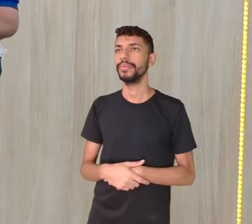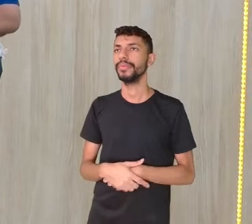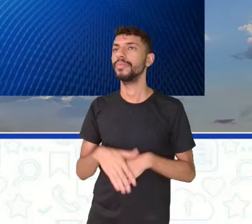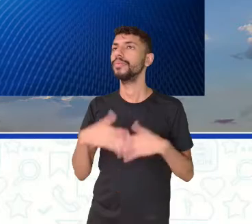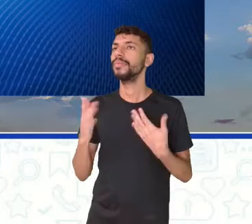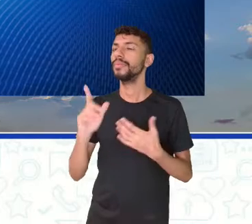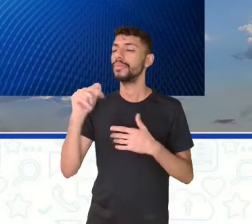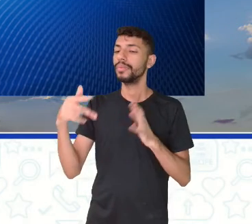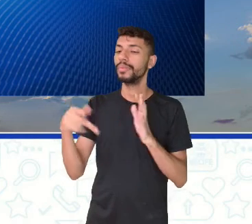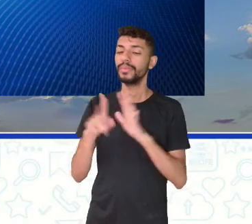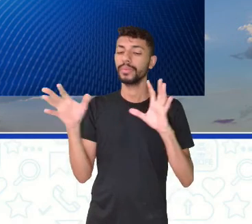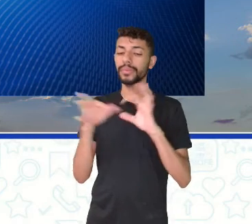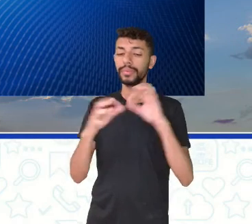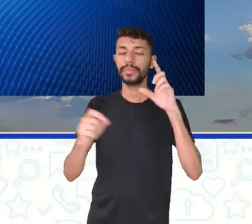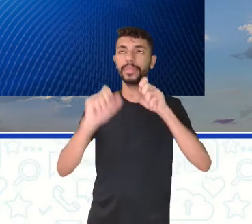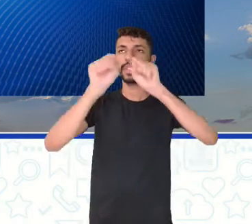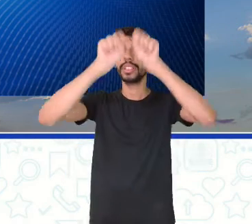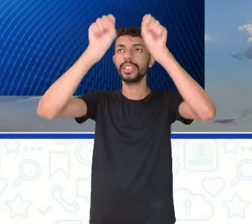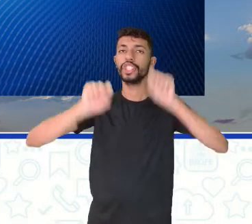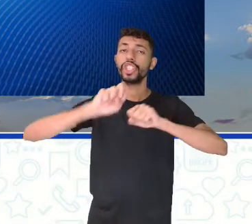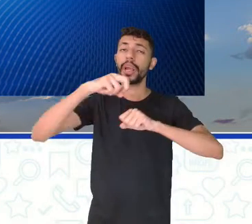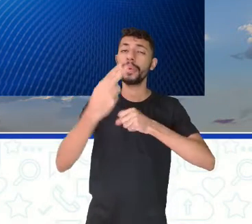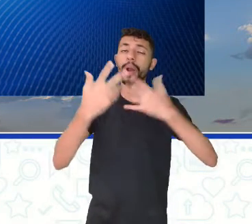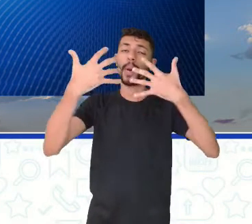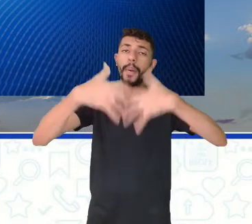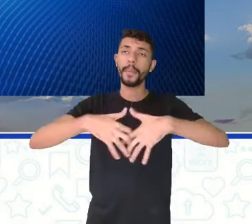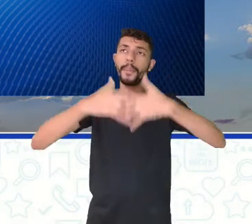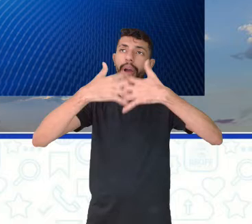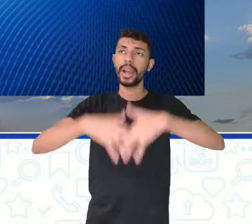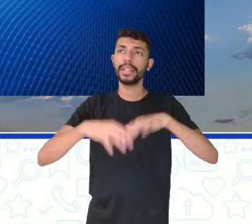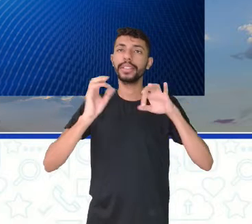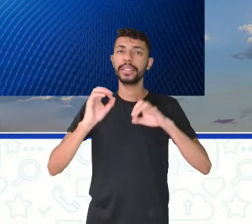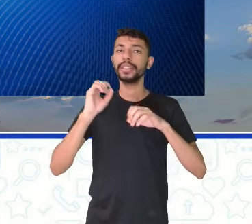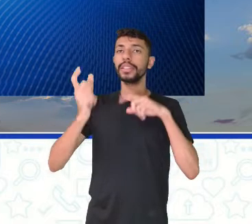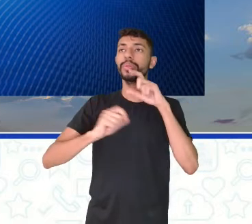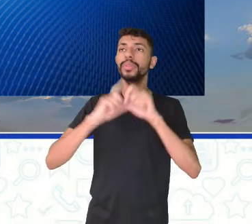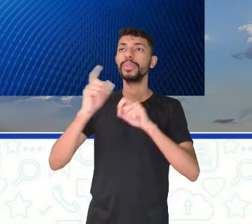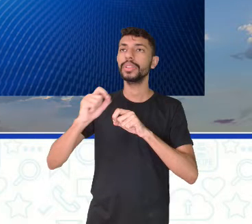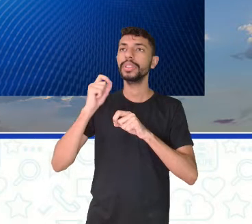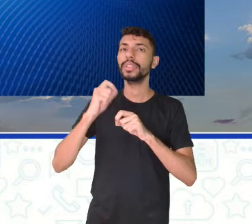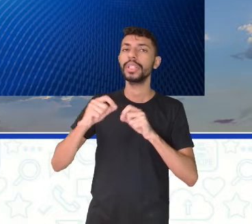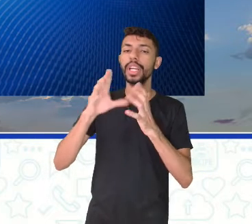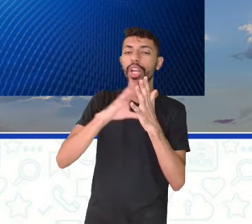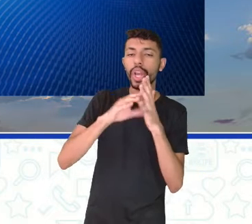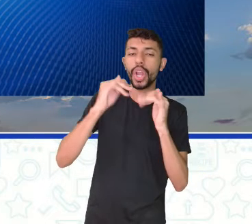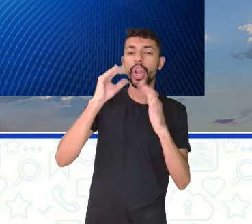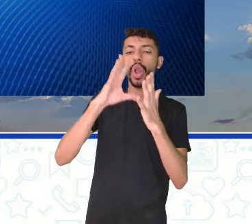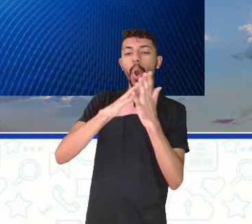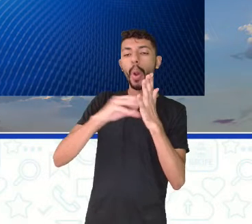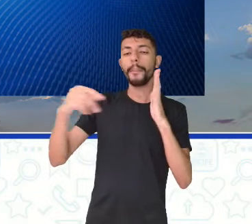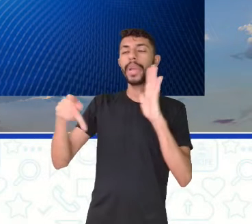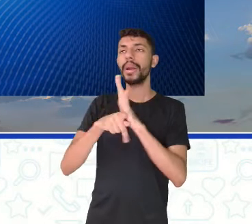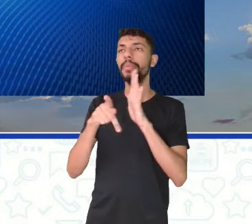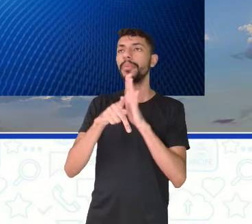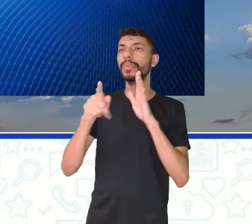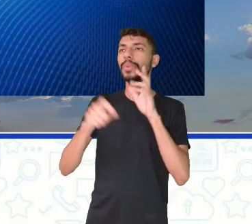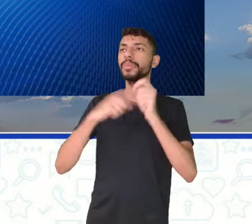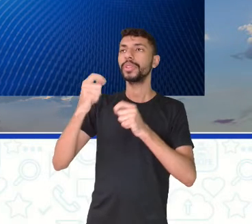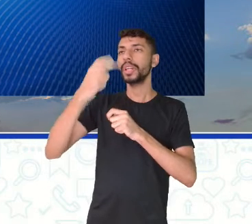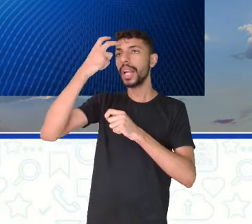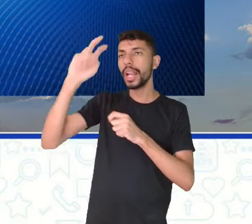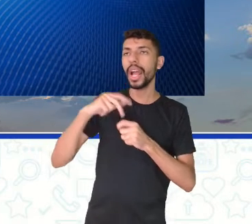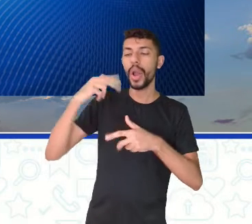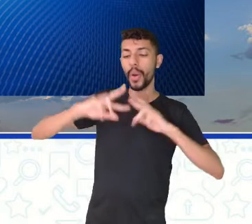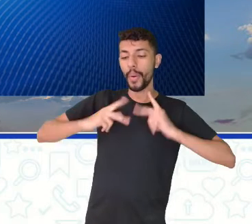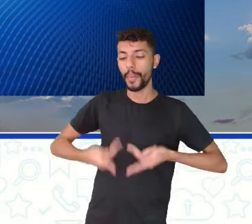Refere-se a sistemas ou máquinas que imitam a inteligência humana para executar tarefas e